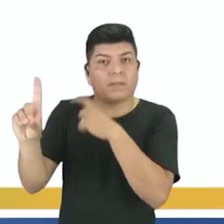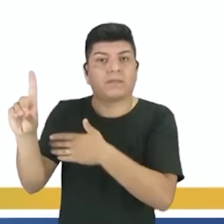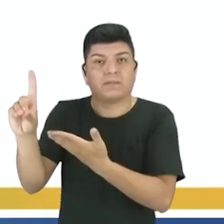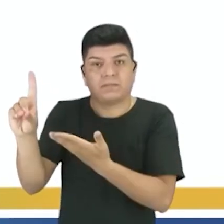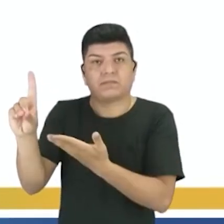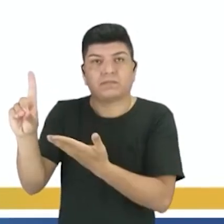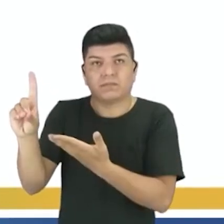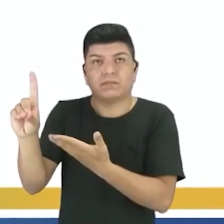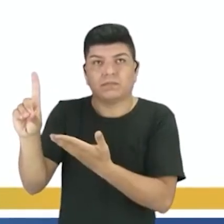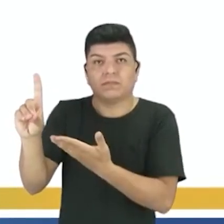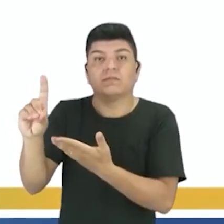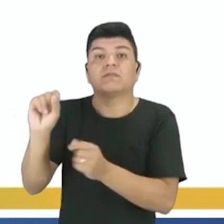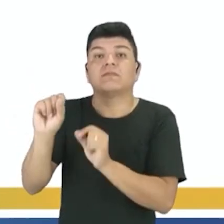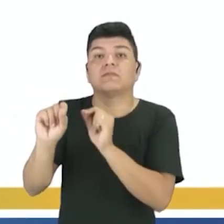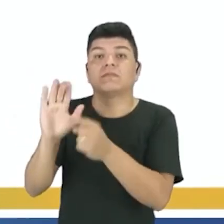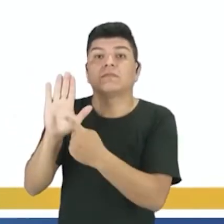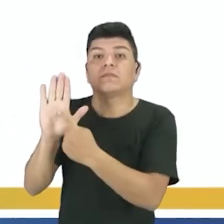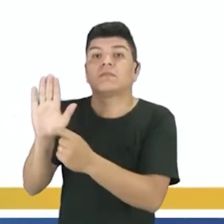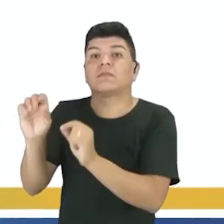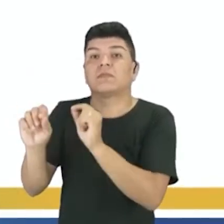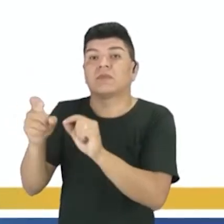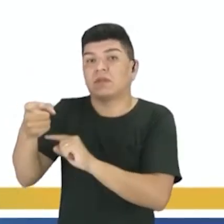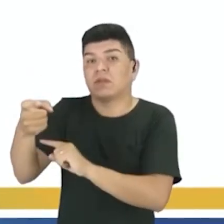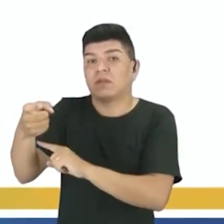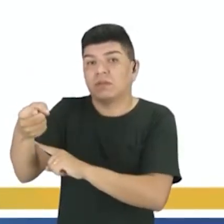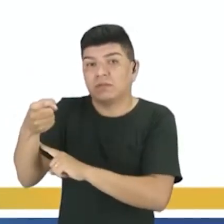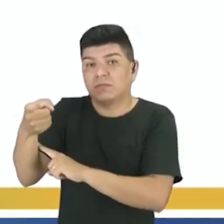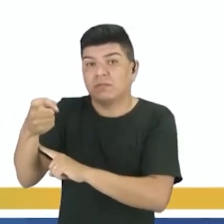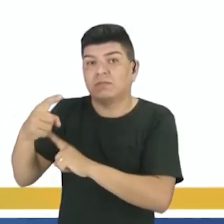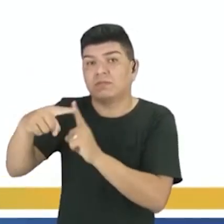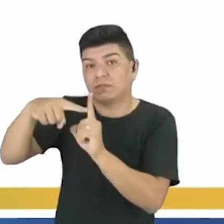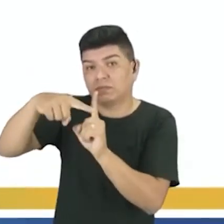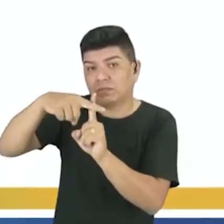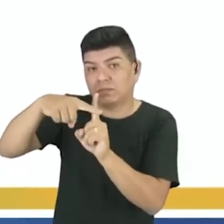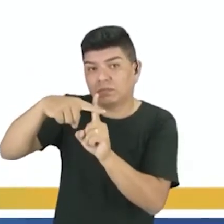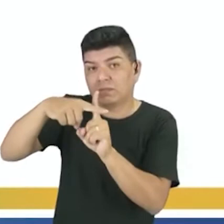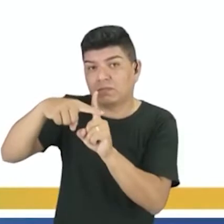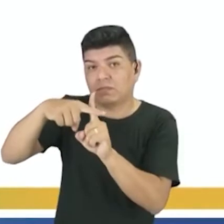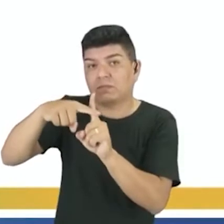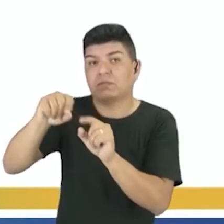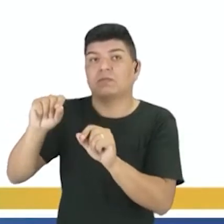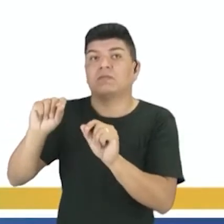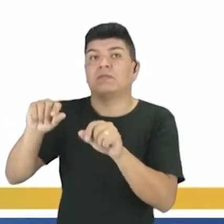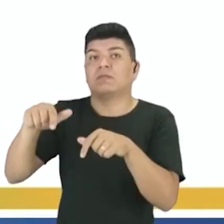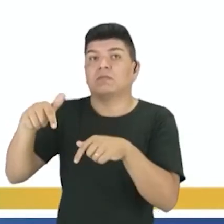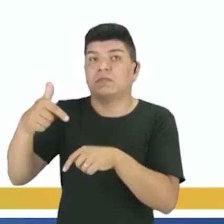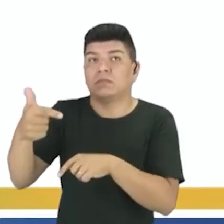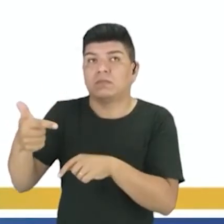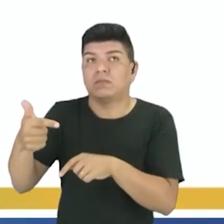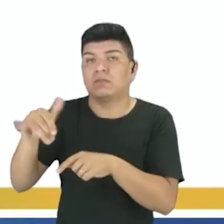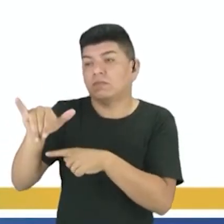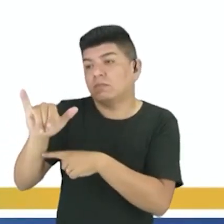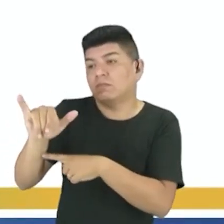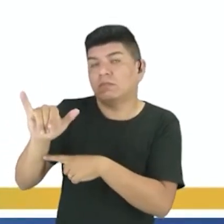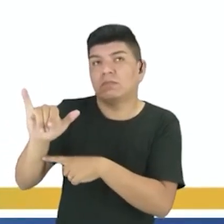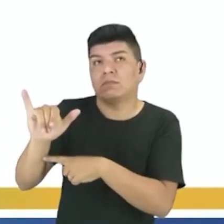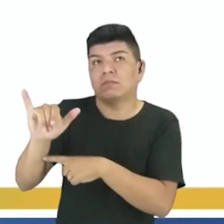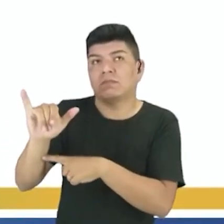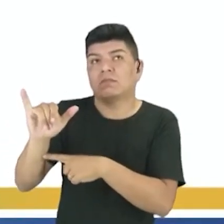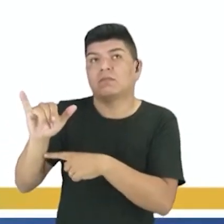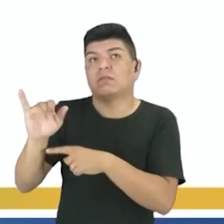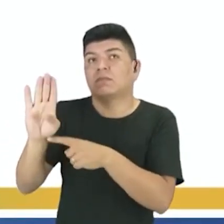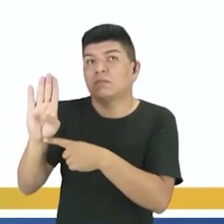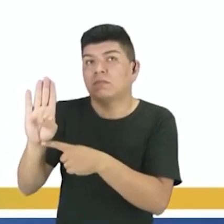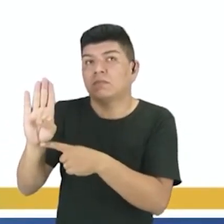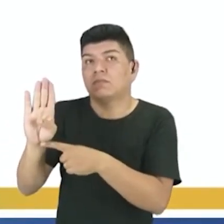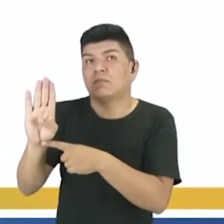y, então a coordenada B, a coordenada x vai ser positiva, né? E a projeção no eixo y do ponto B